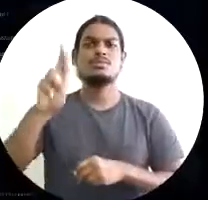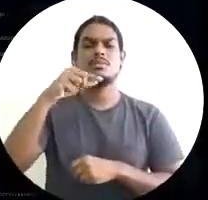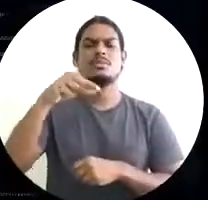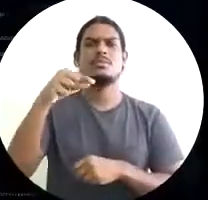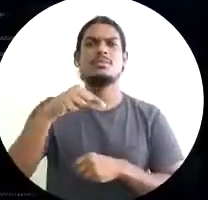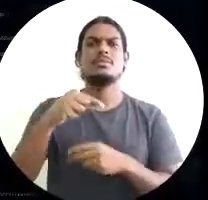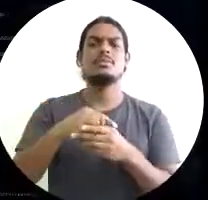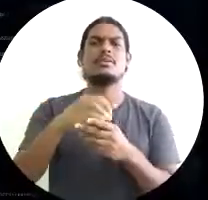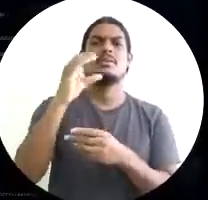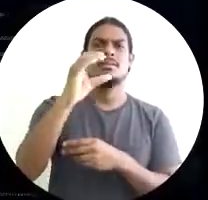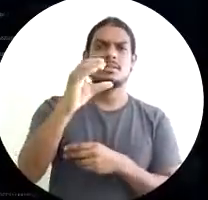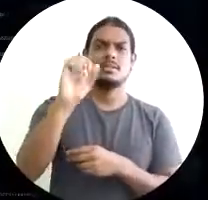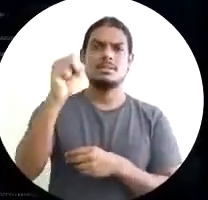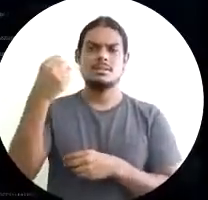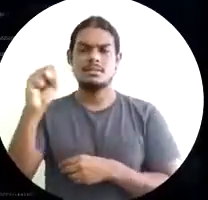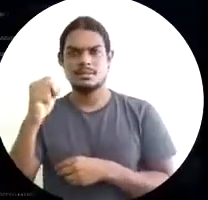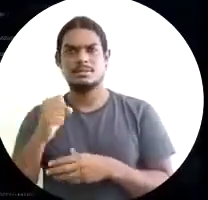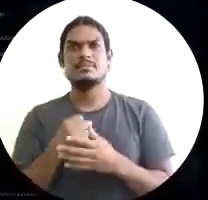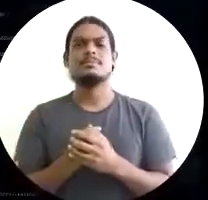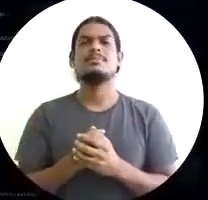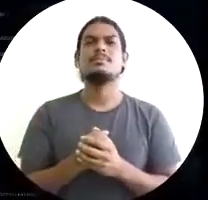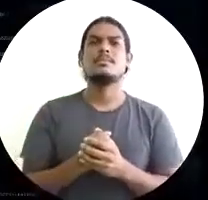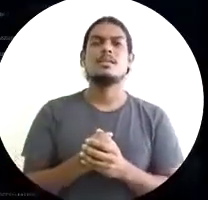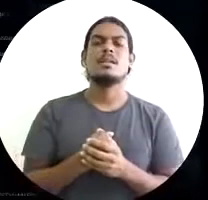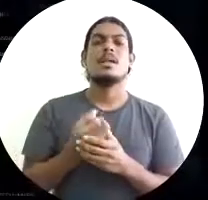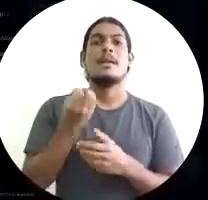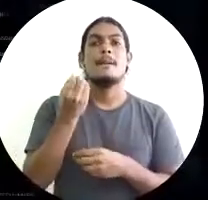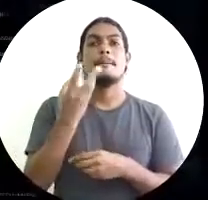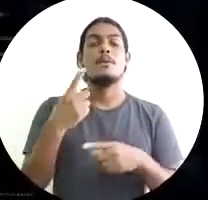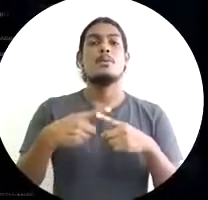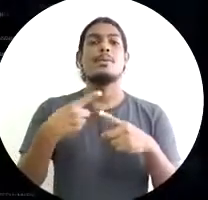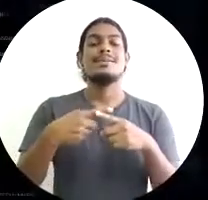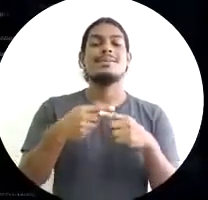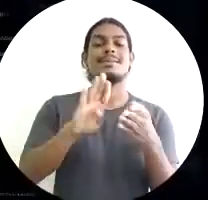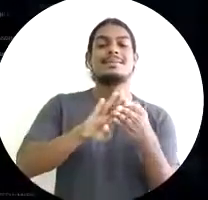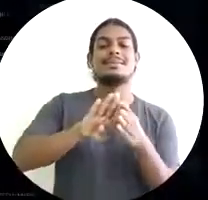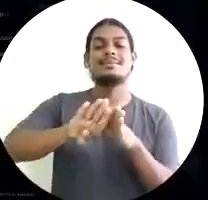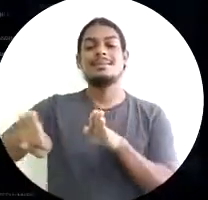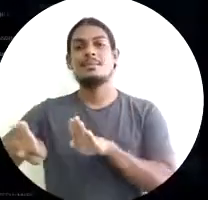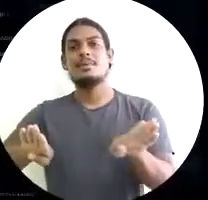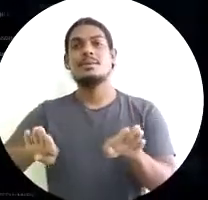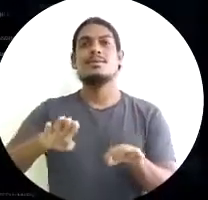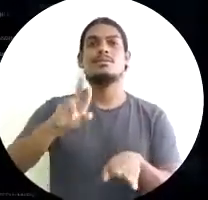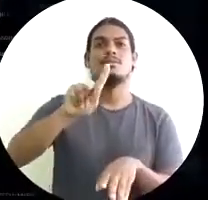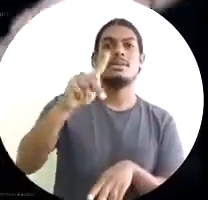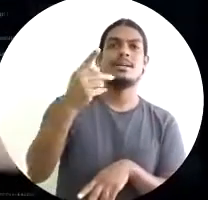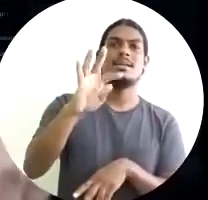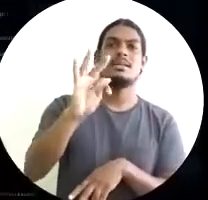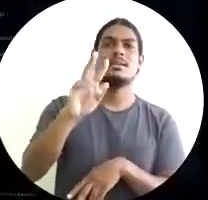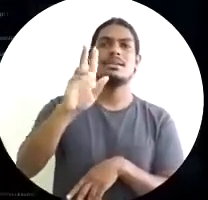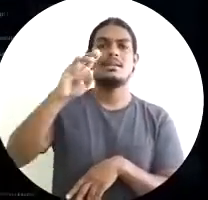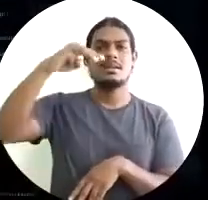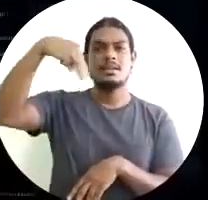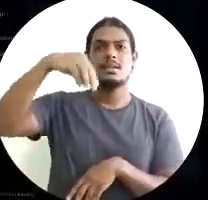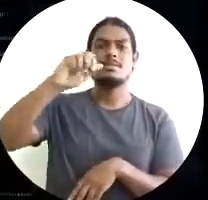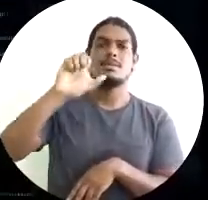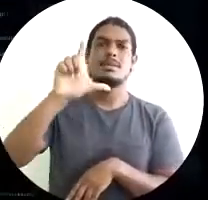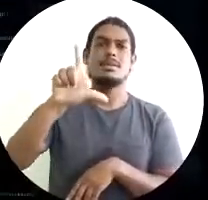grande vantagem do CSS é que, como ele está separado do HTML, você pode, a cada